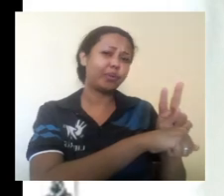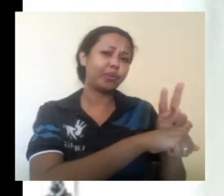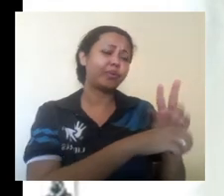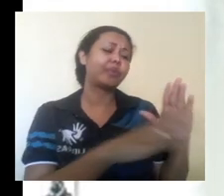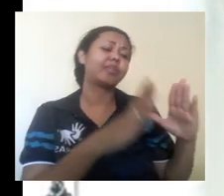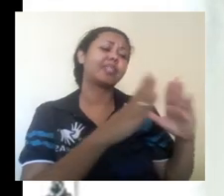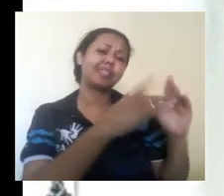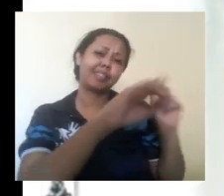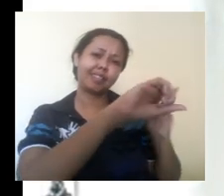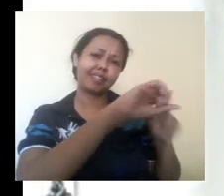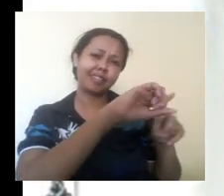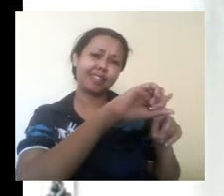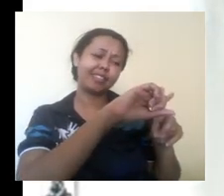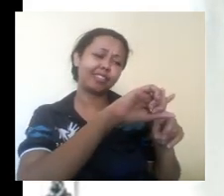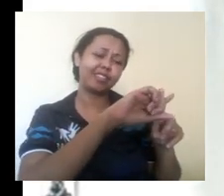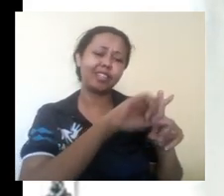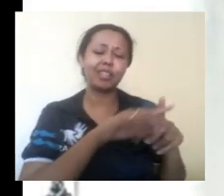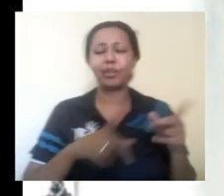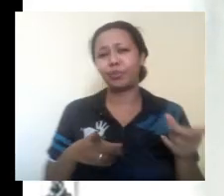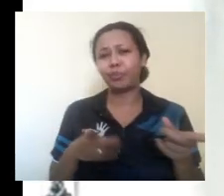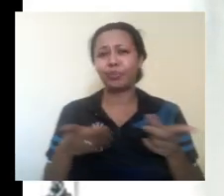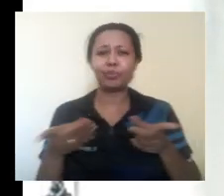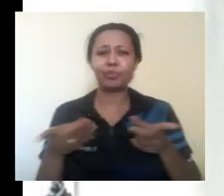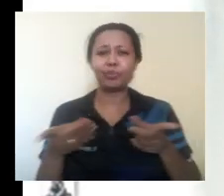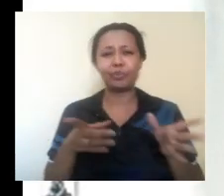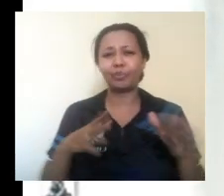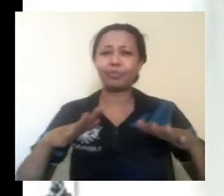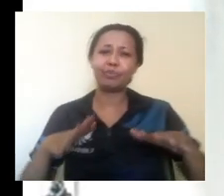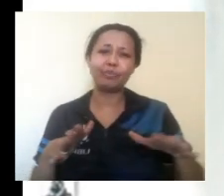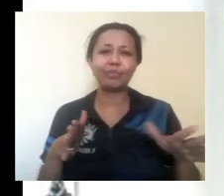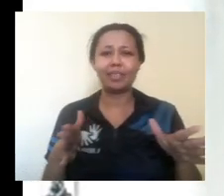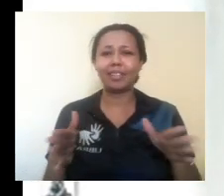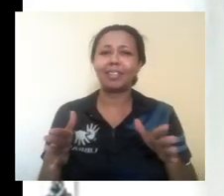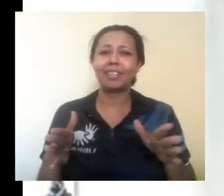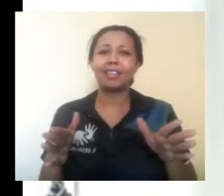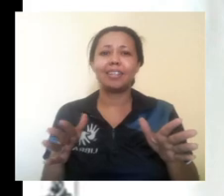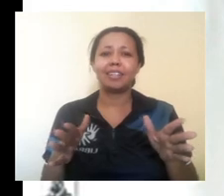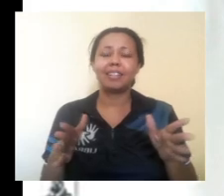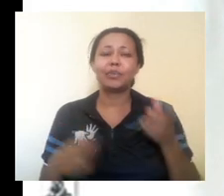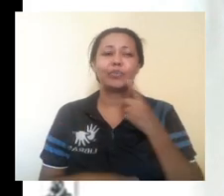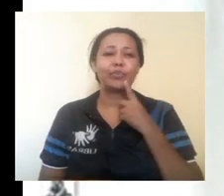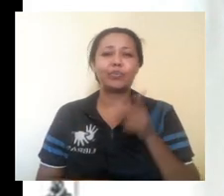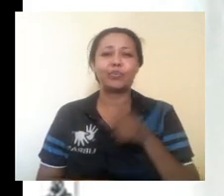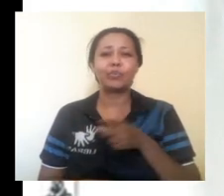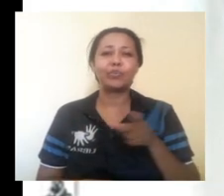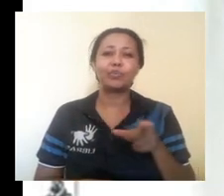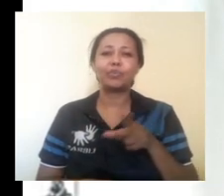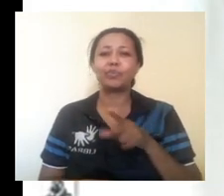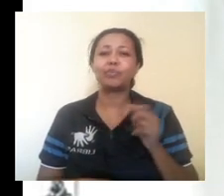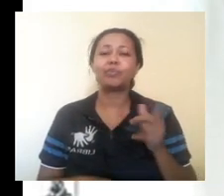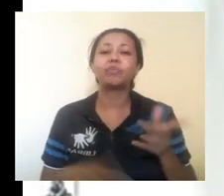outro parêntese para uma mulher casada que atua no ministério da igreja ou que trabalha em qualquer outra